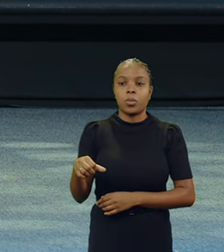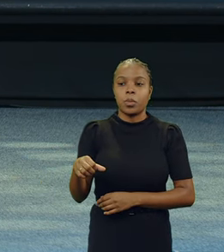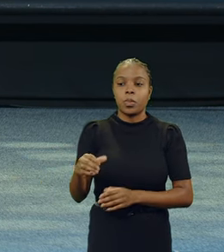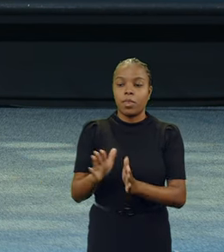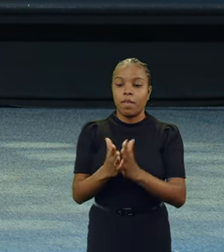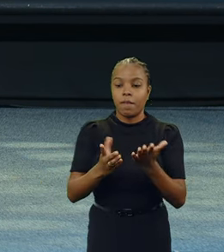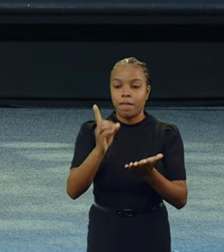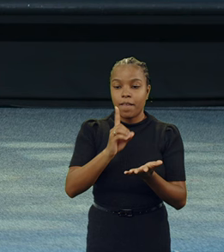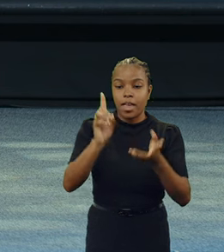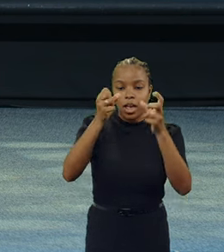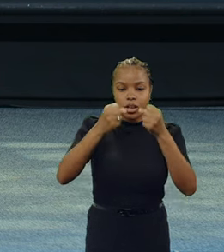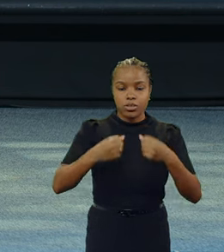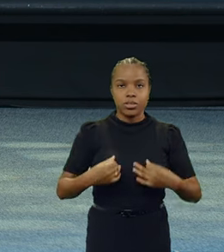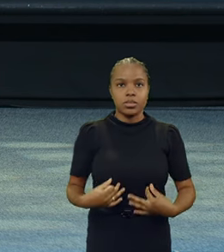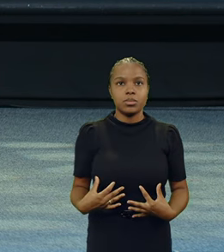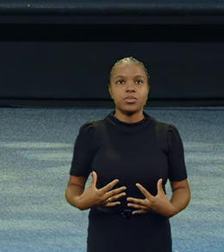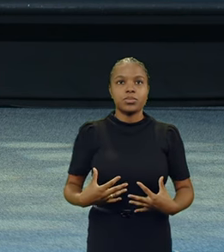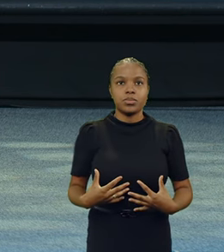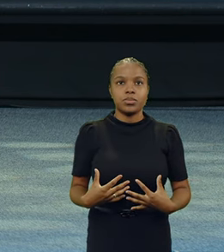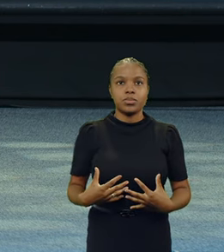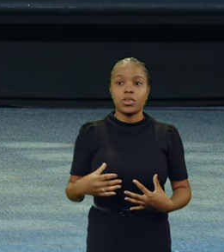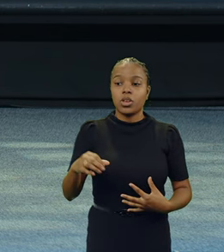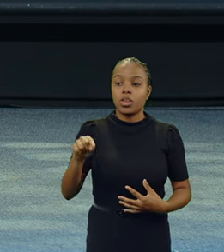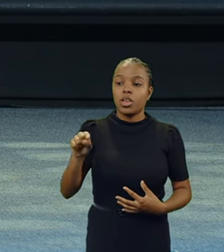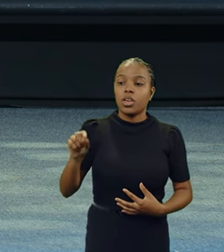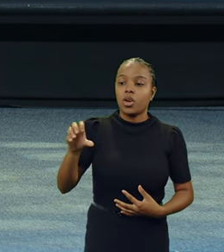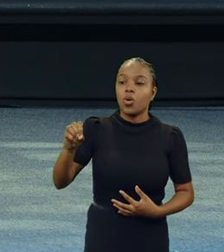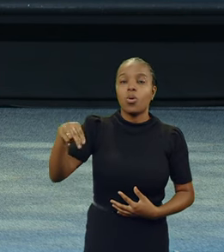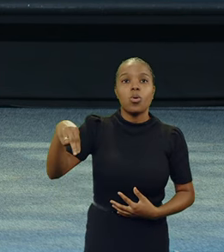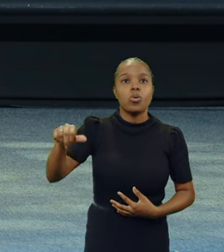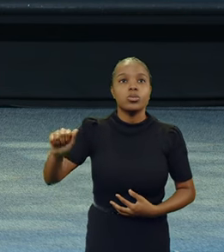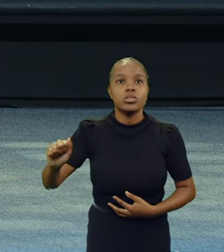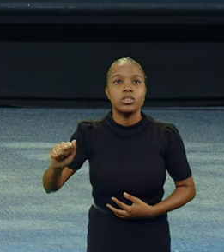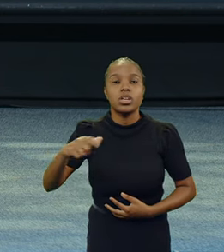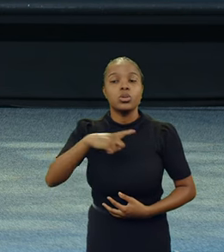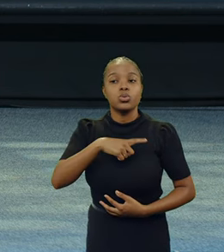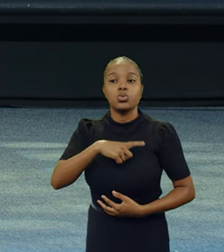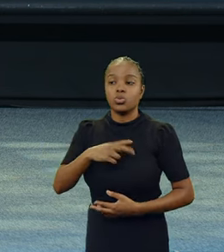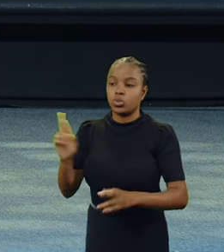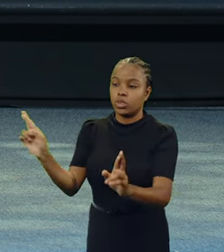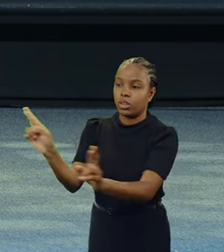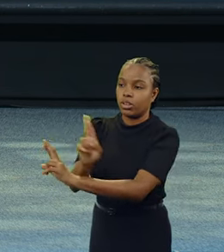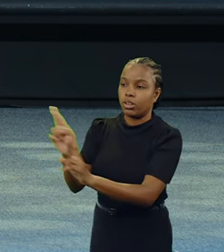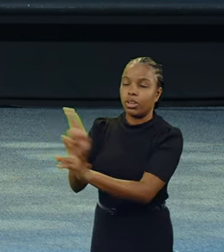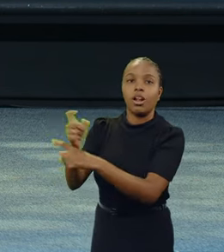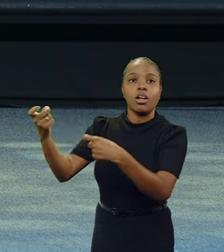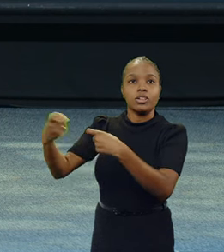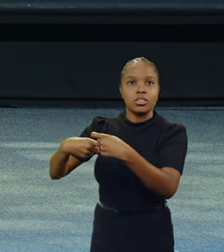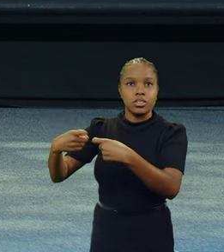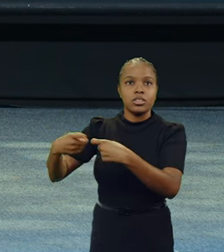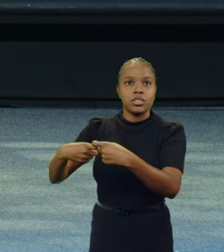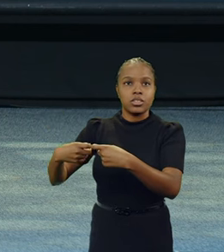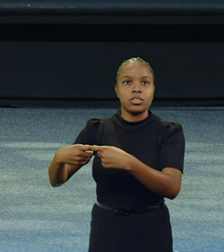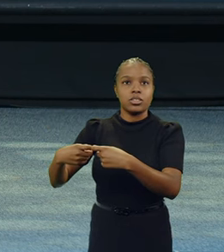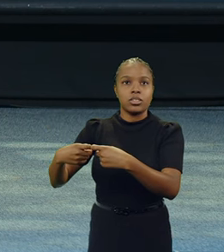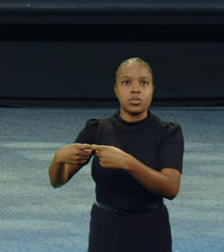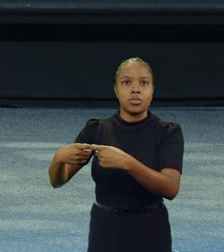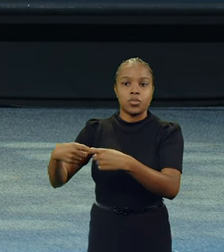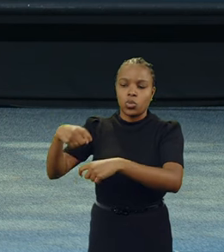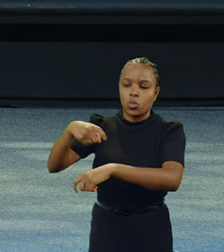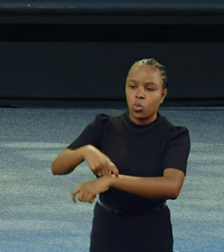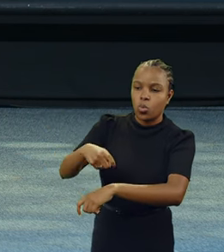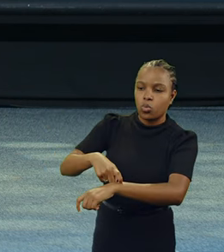diz que Onã tinha relação com Tamar, jogava na hora H